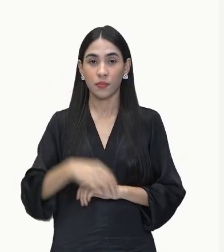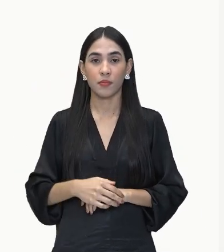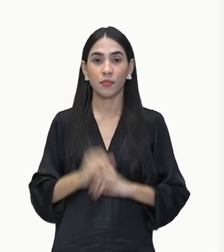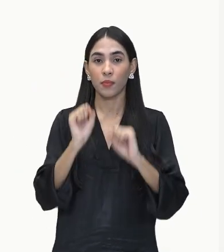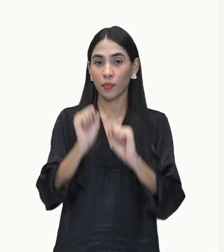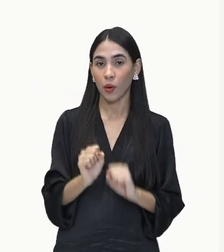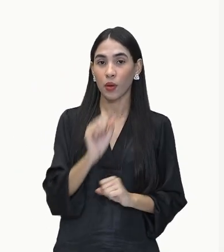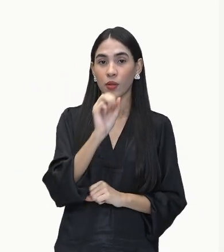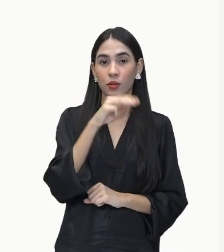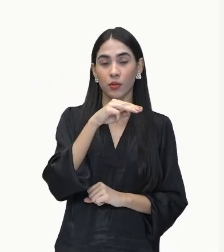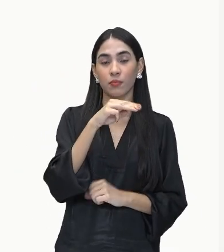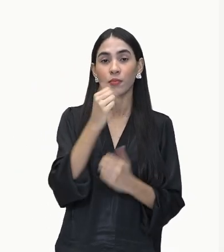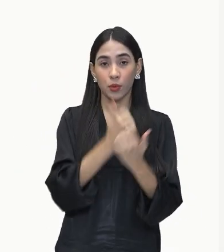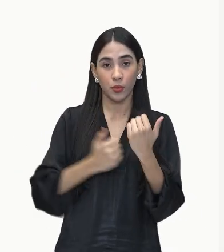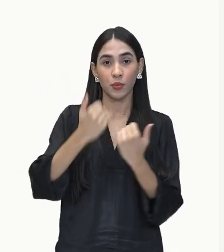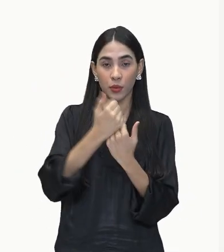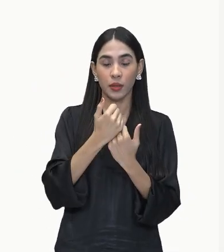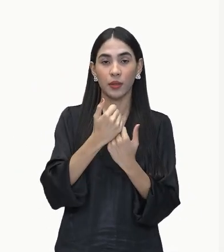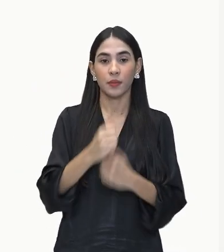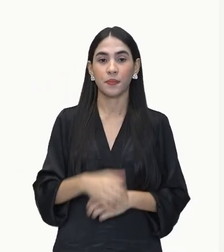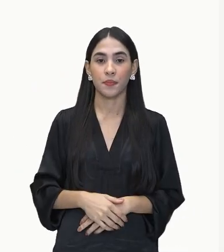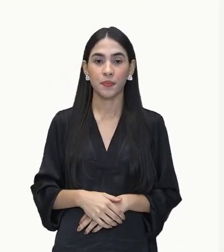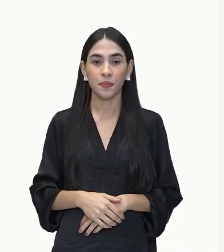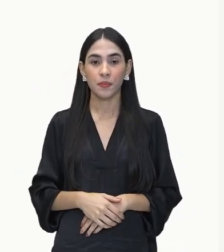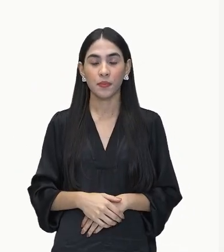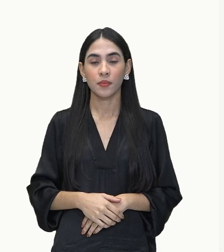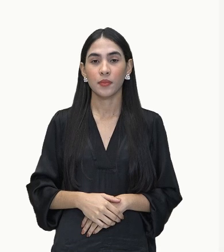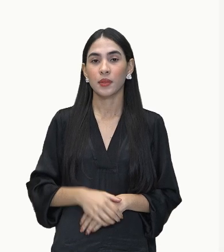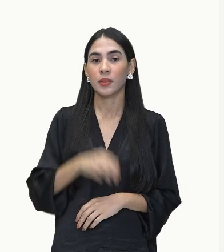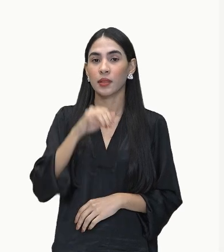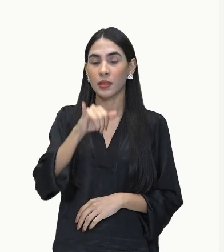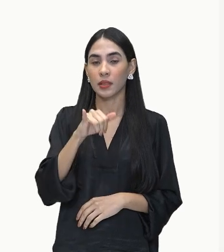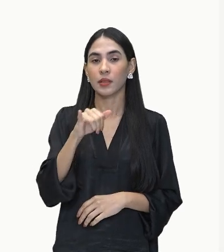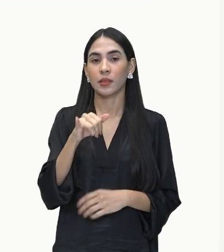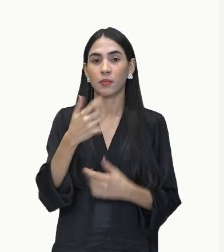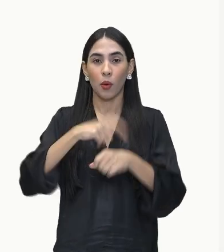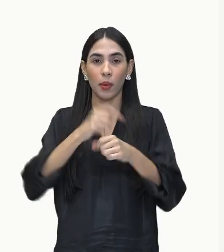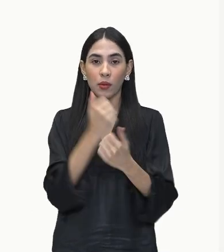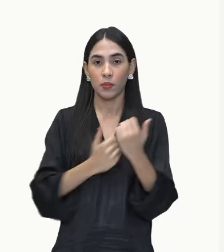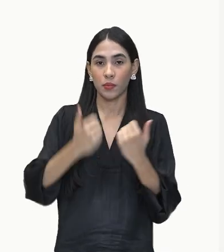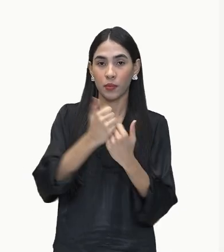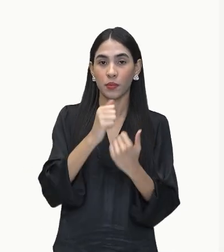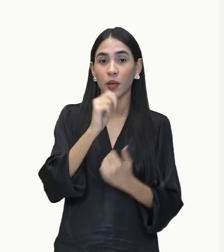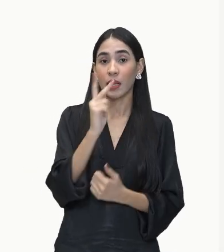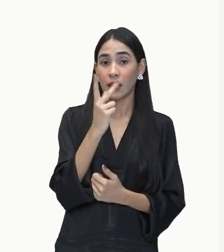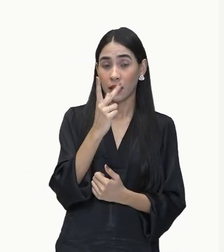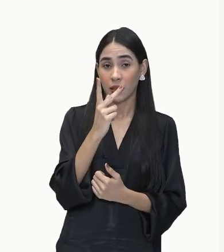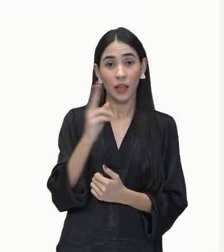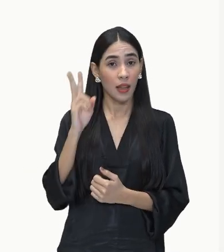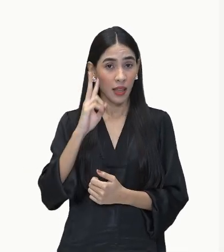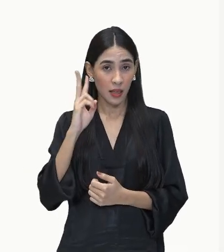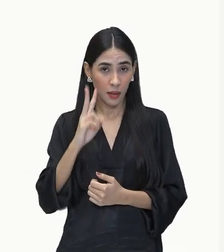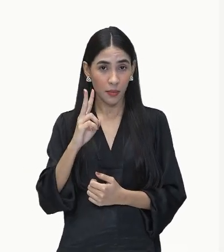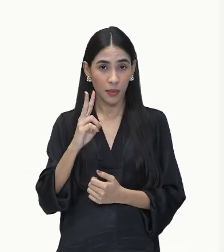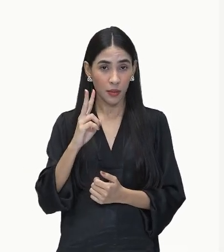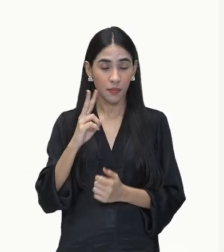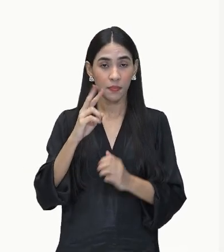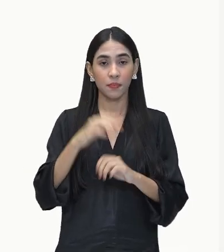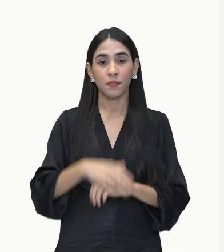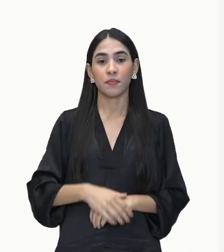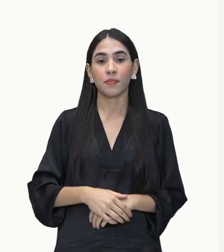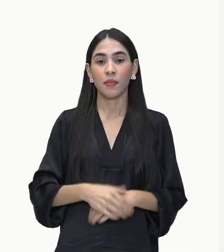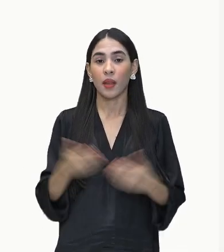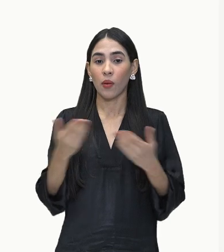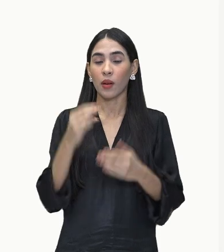ser monossubstituída quando houve a substituição do hidrogênio. Lembra-se que estava NH2? Agora só